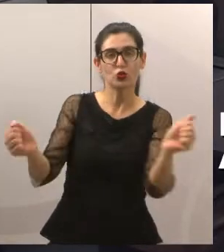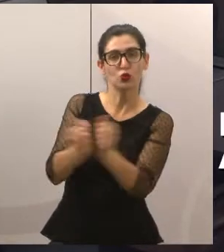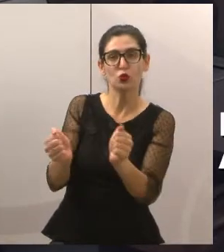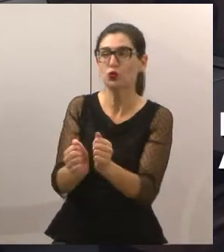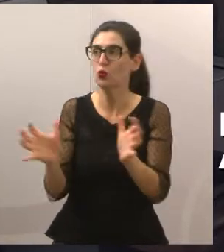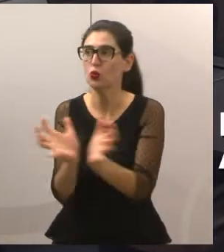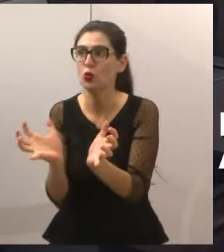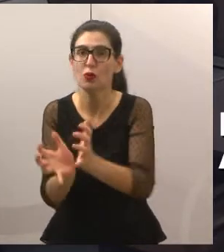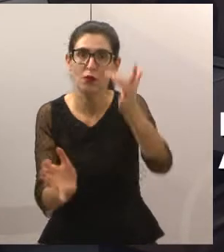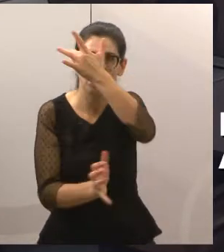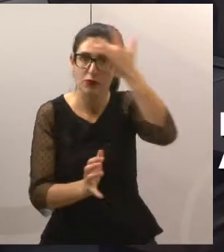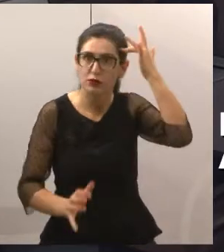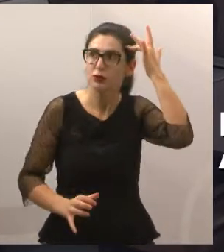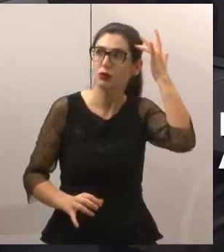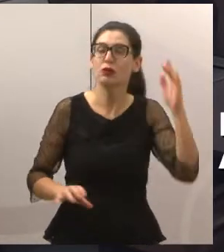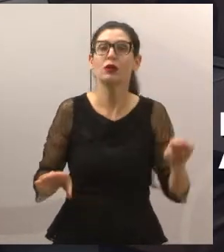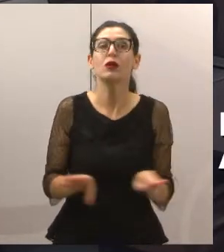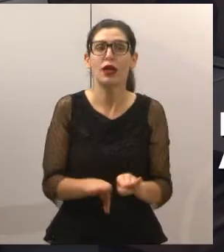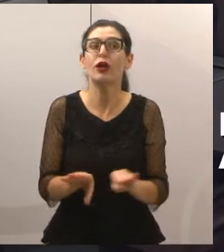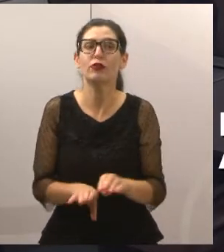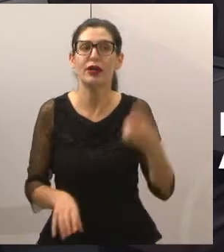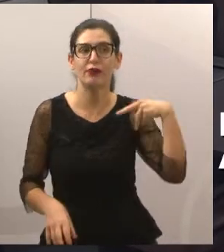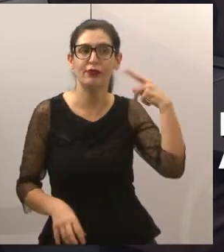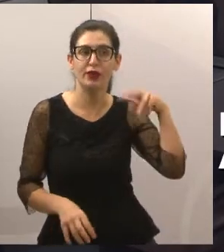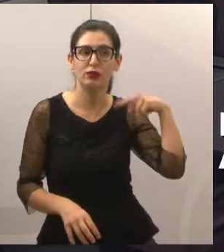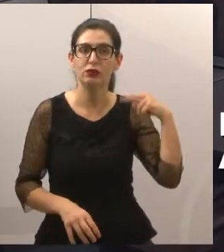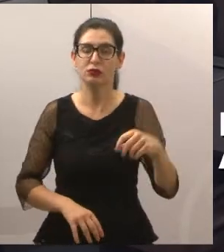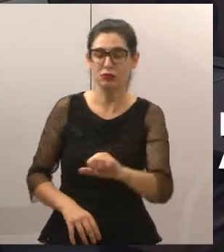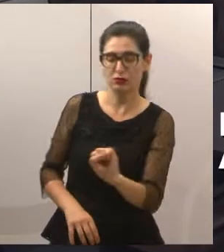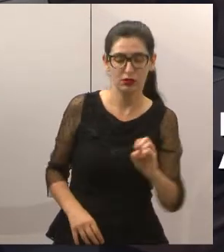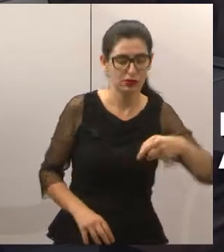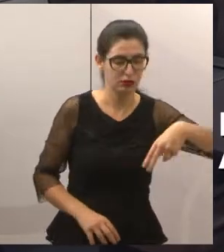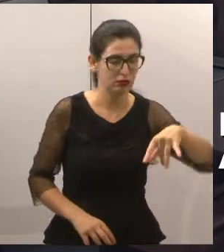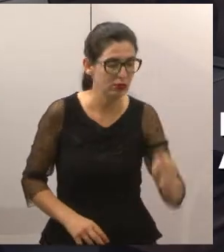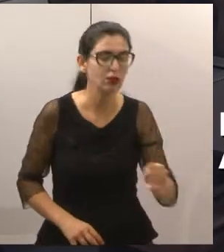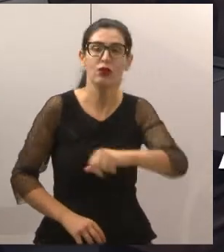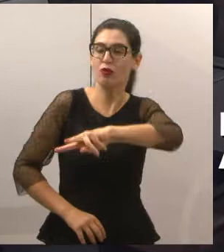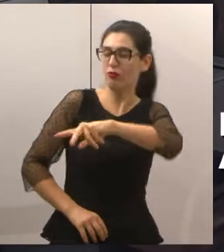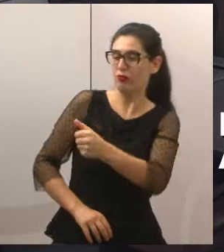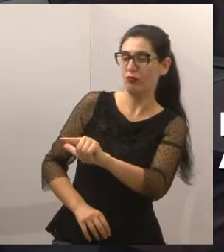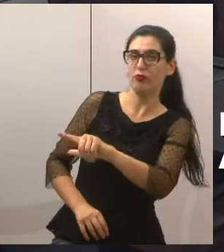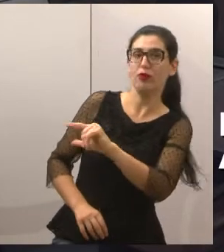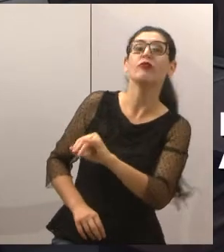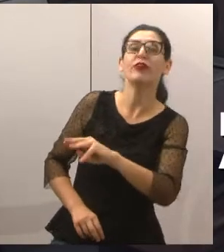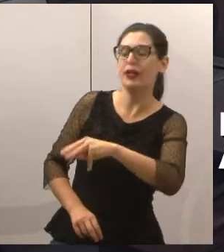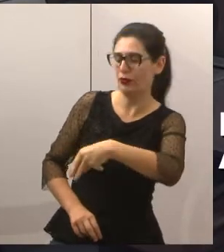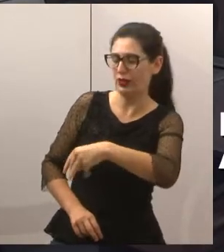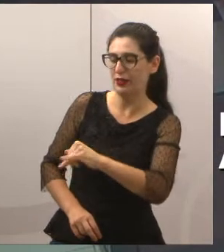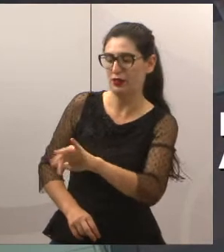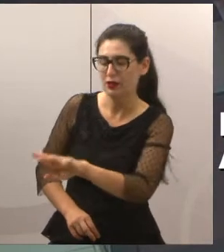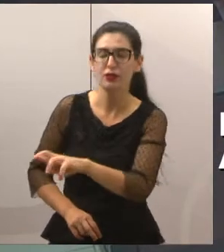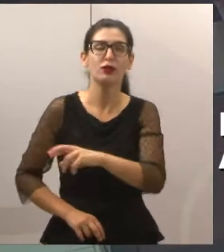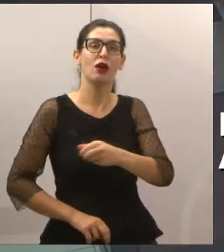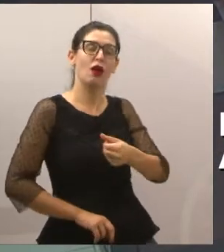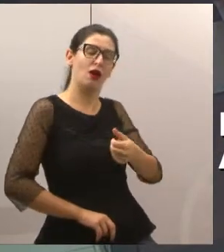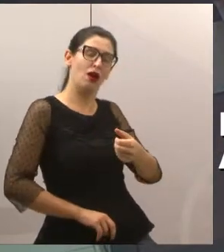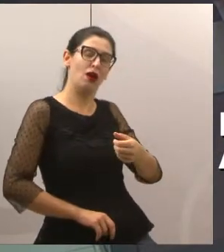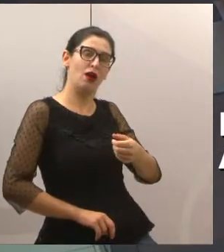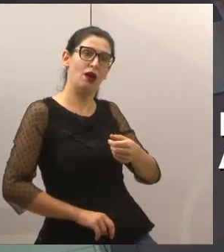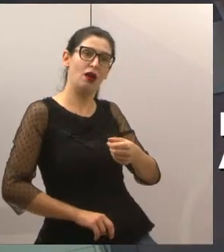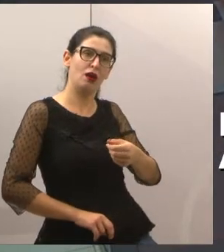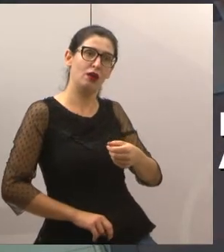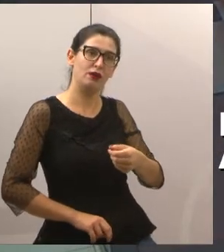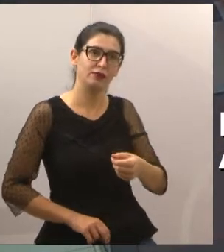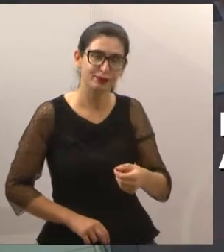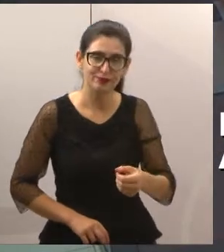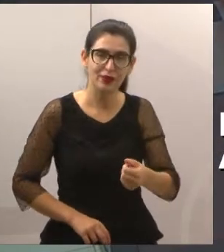e também da presença dos vereadores Sônia Patas da Amizade, Valmir do Parque Meia Lua, Juarez Araújo,